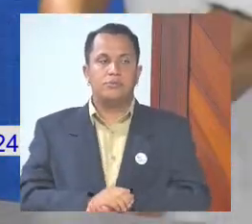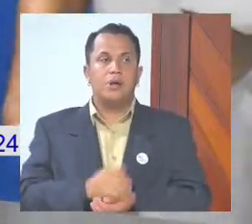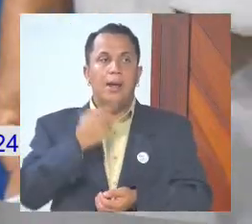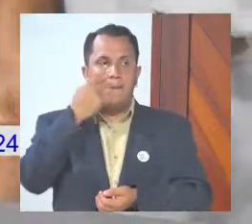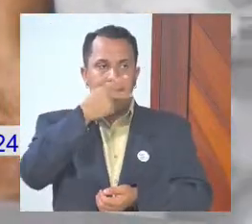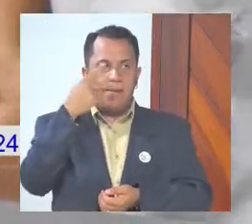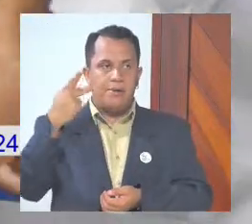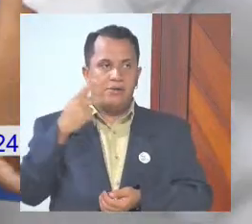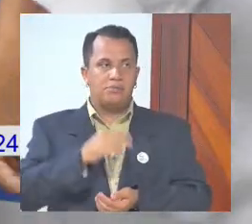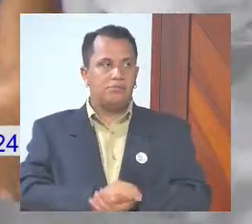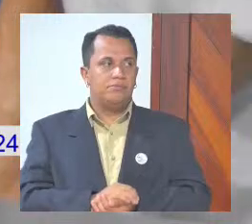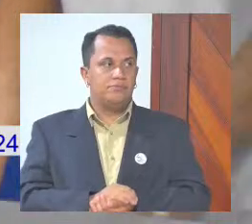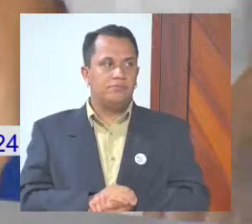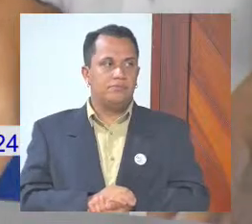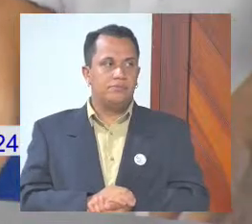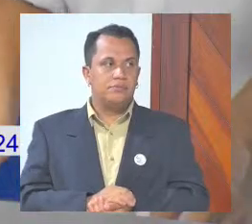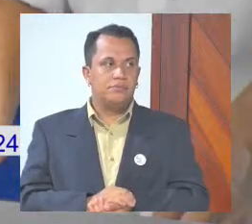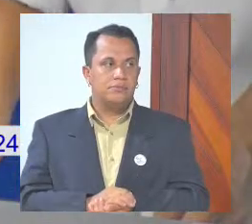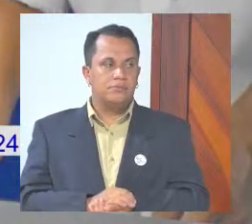PP.